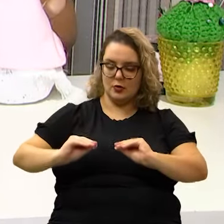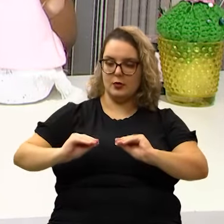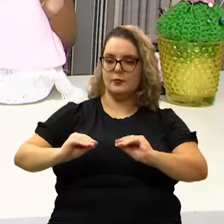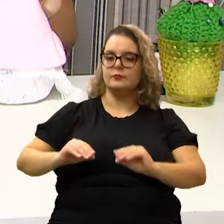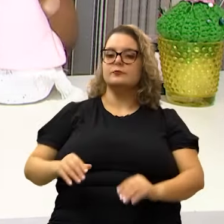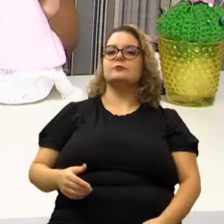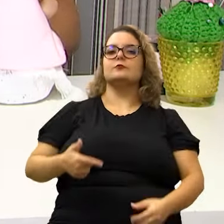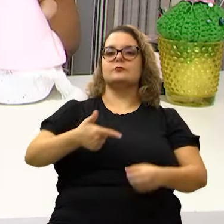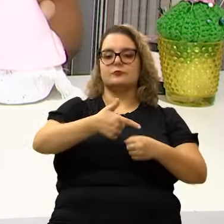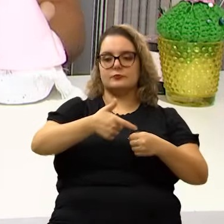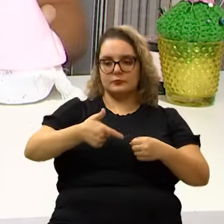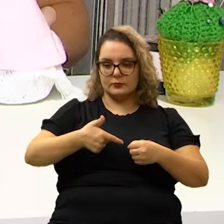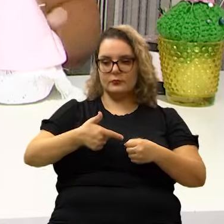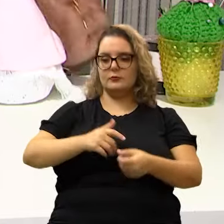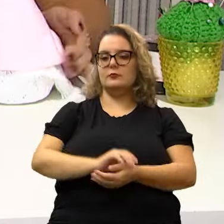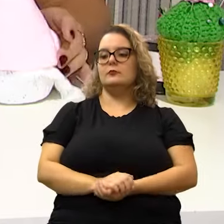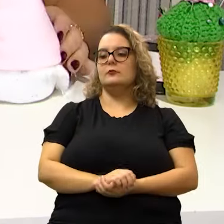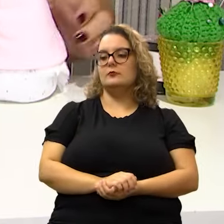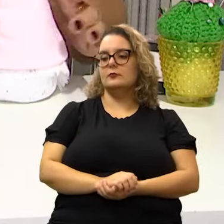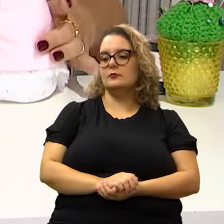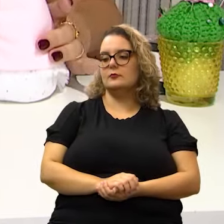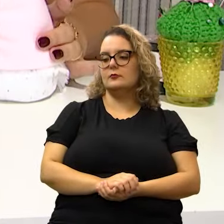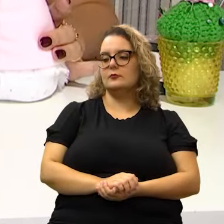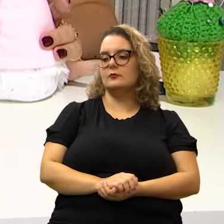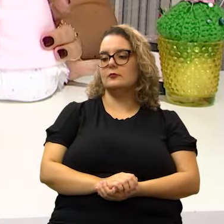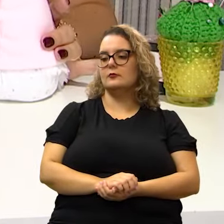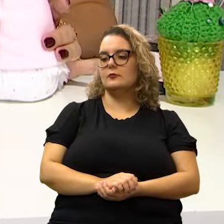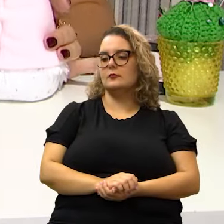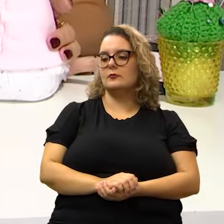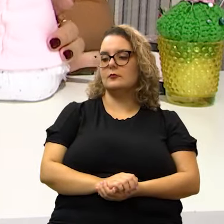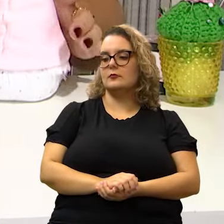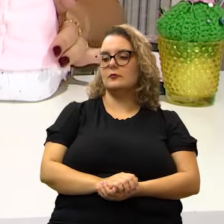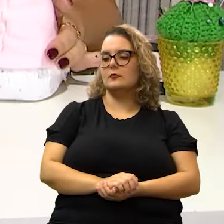cola quente, posicionando a dobra em cima.